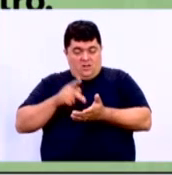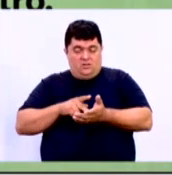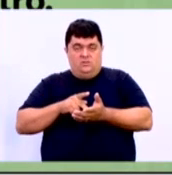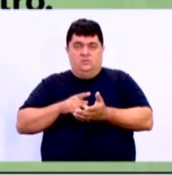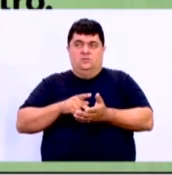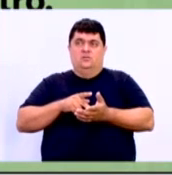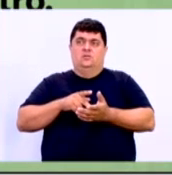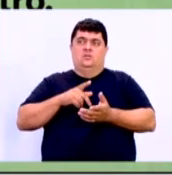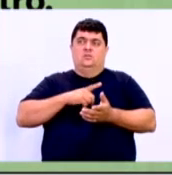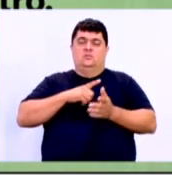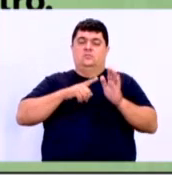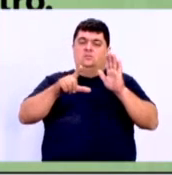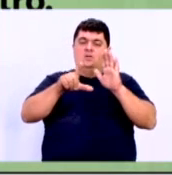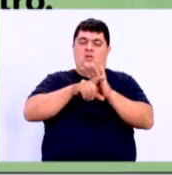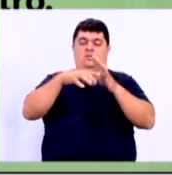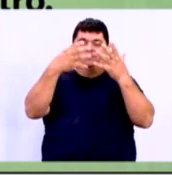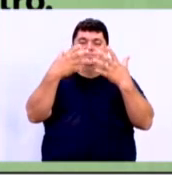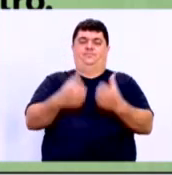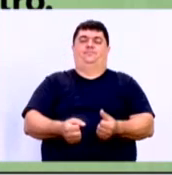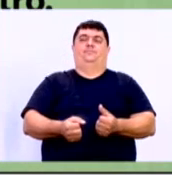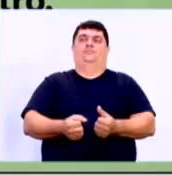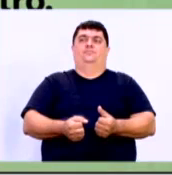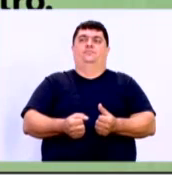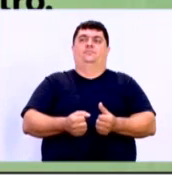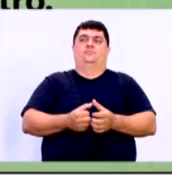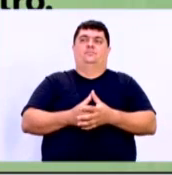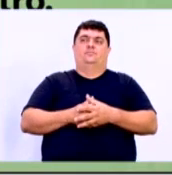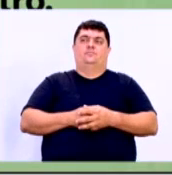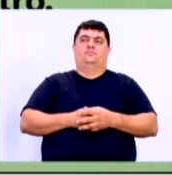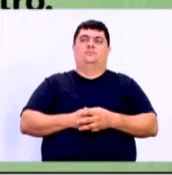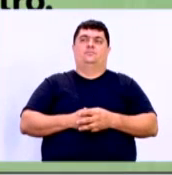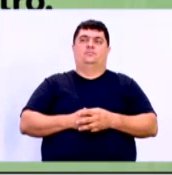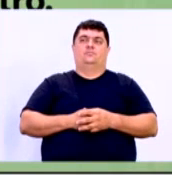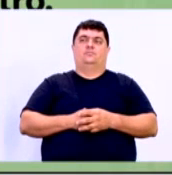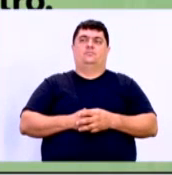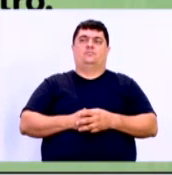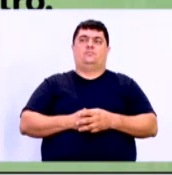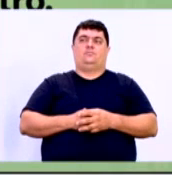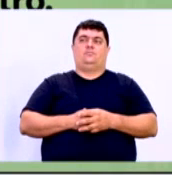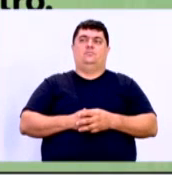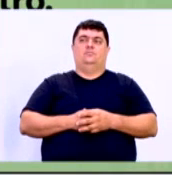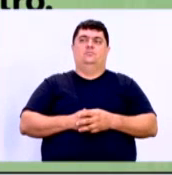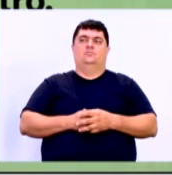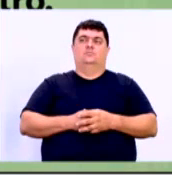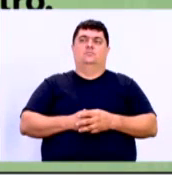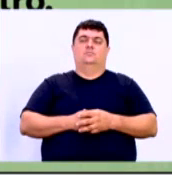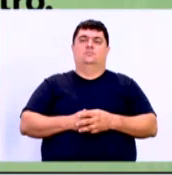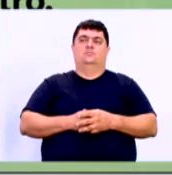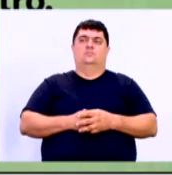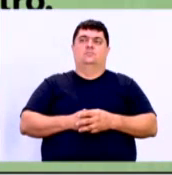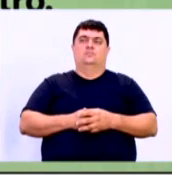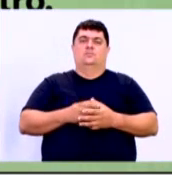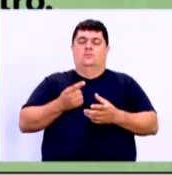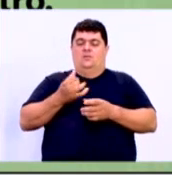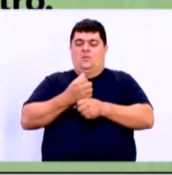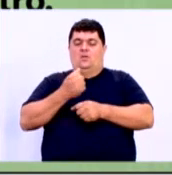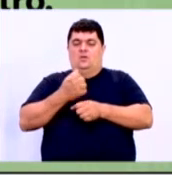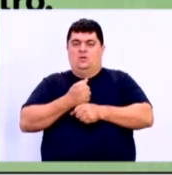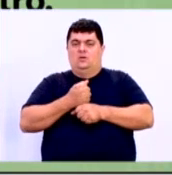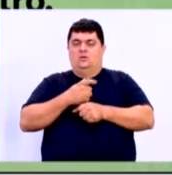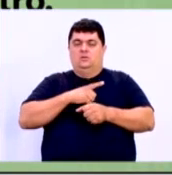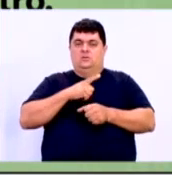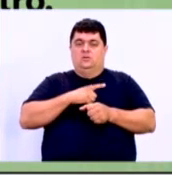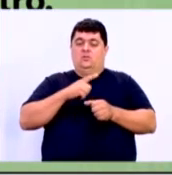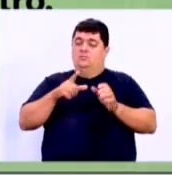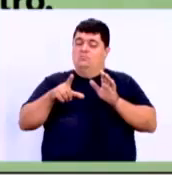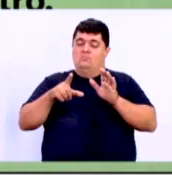atende à legislação fiscal. De novo, essa legislação fiscal. A contabilidade, os custos estão baseados